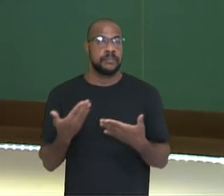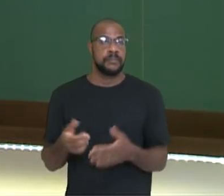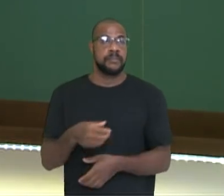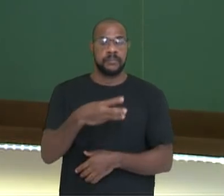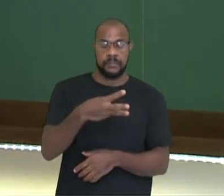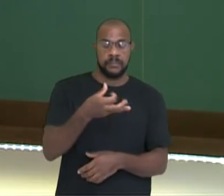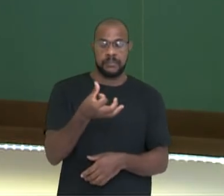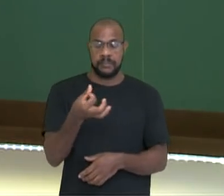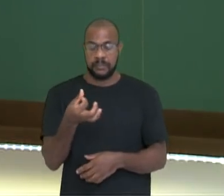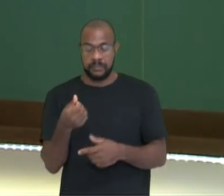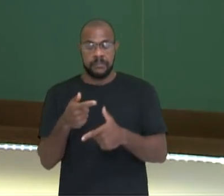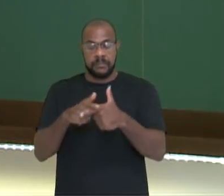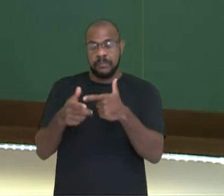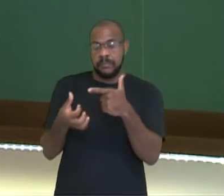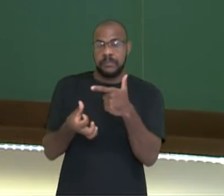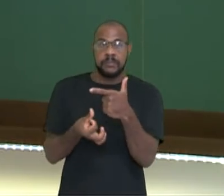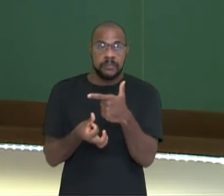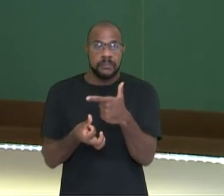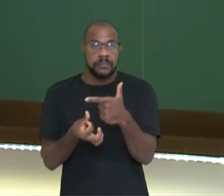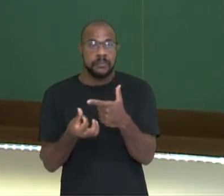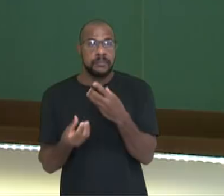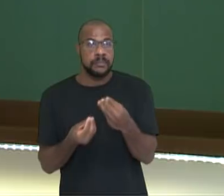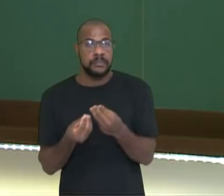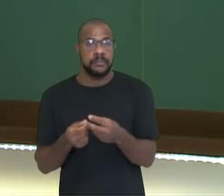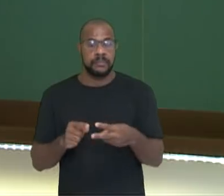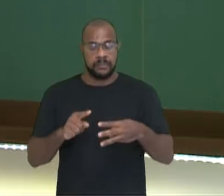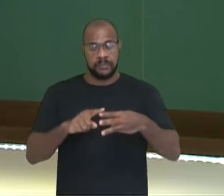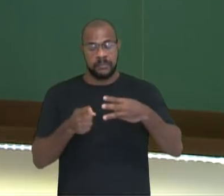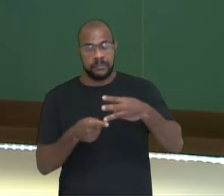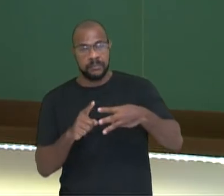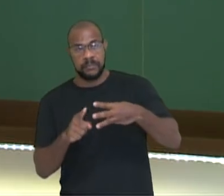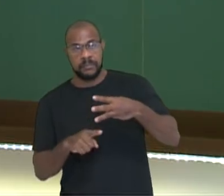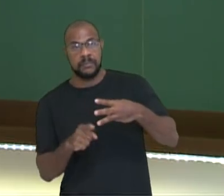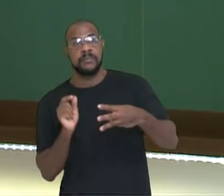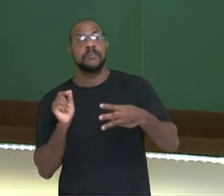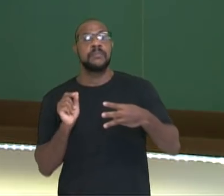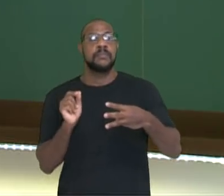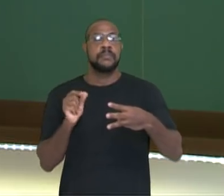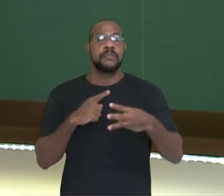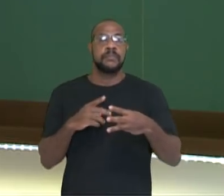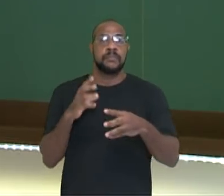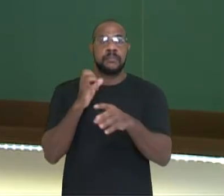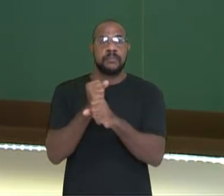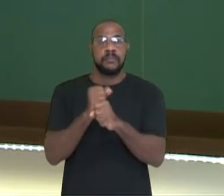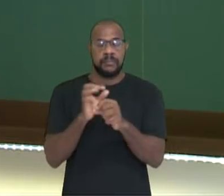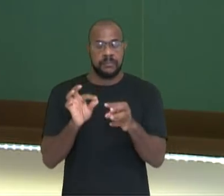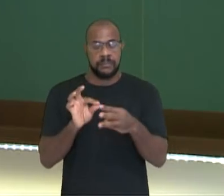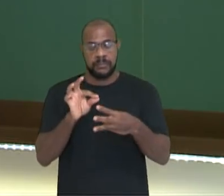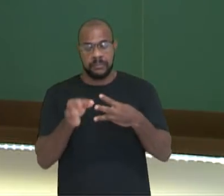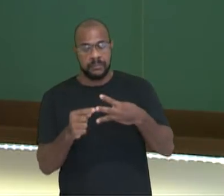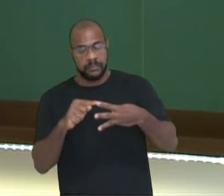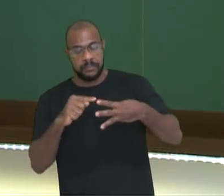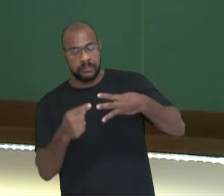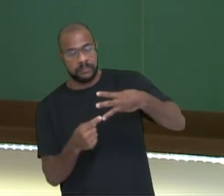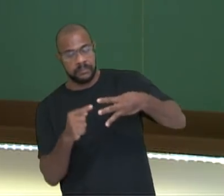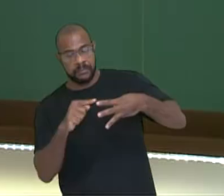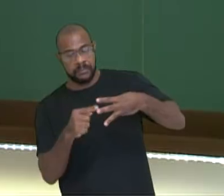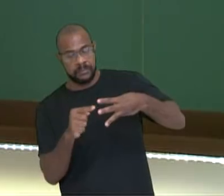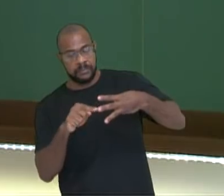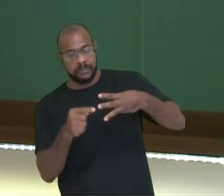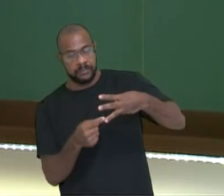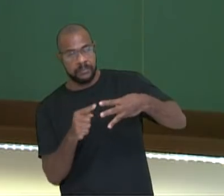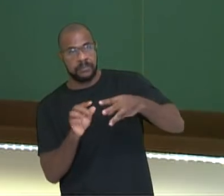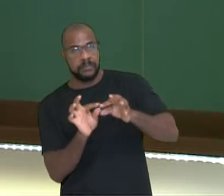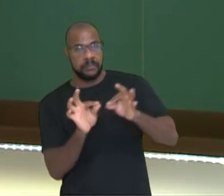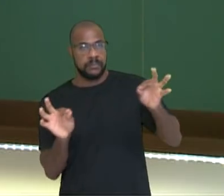Então, se o ângulo é 1/6 de toda a circunferência, para eu calcular o comprimento de 1/6 de toda a circunferência, eu